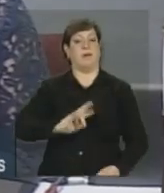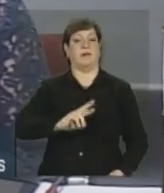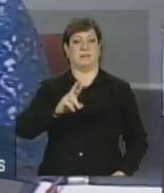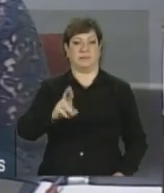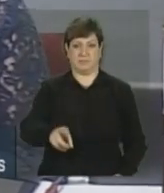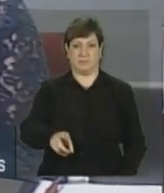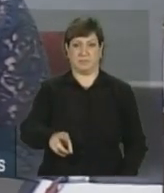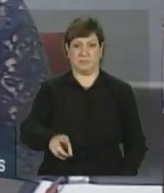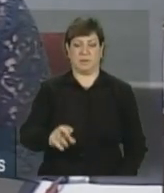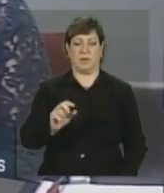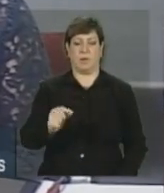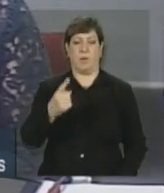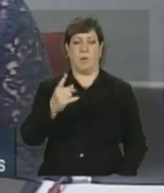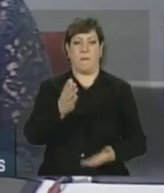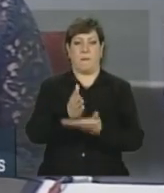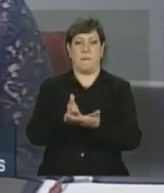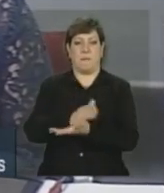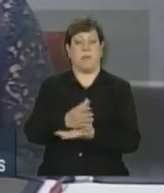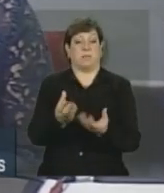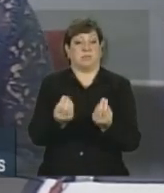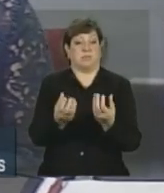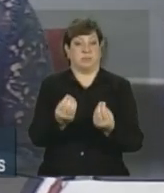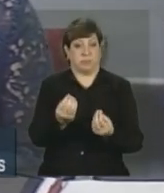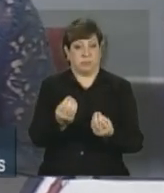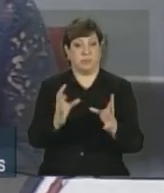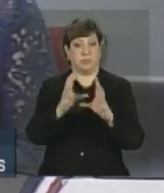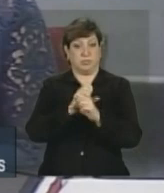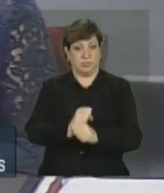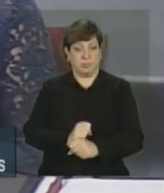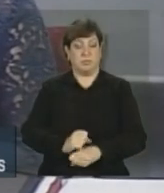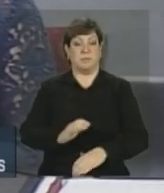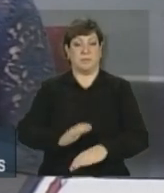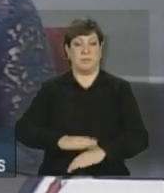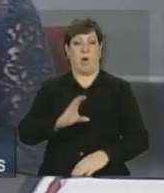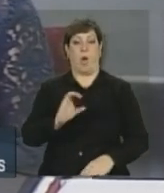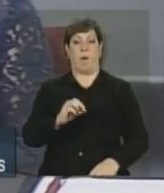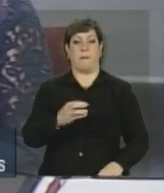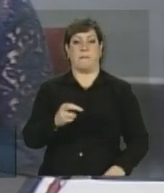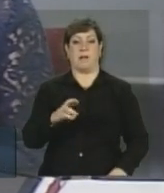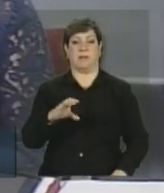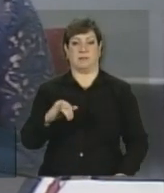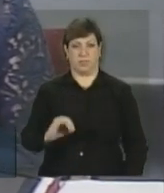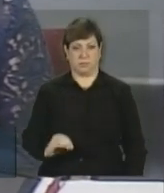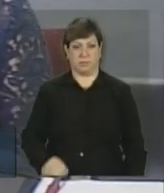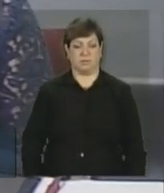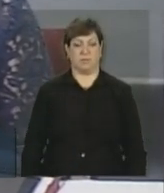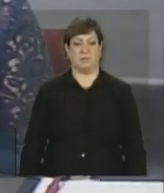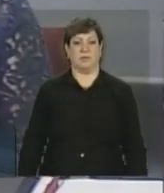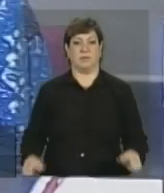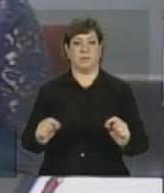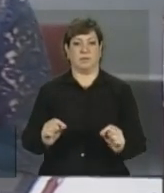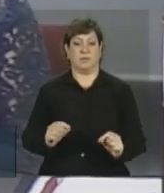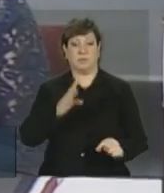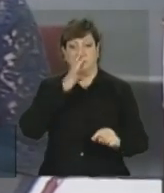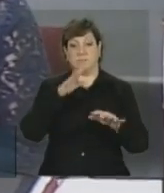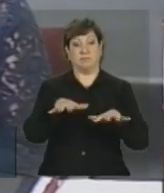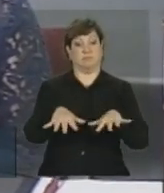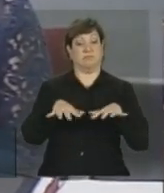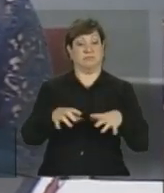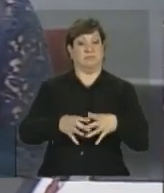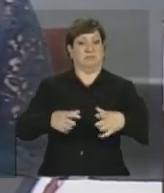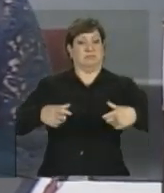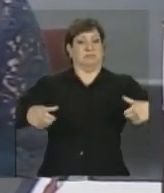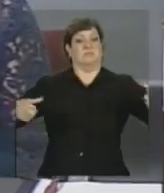responder por uma parcela significativa do comércio. A notável expansão nos